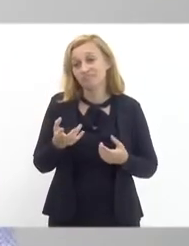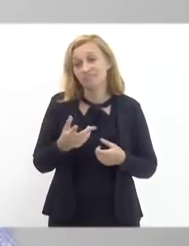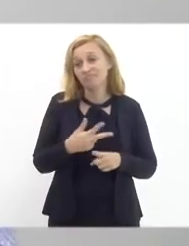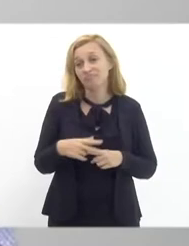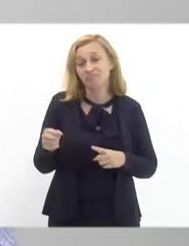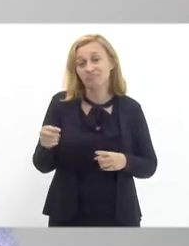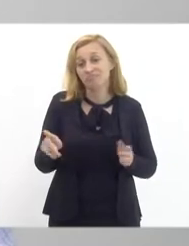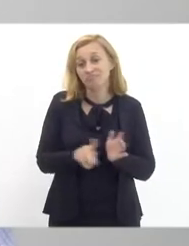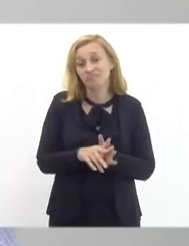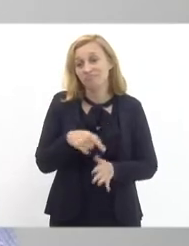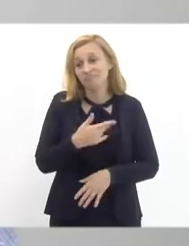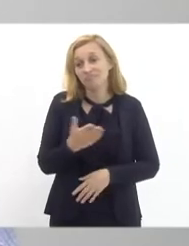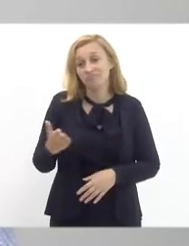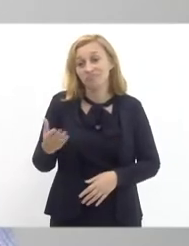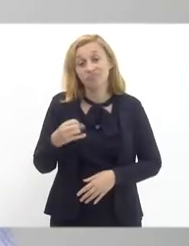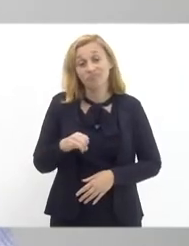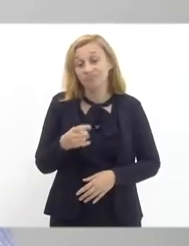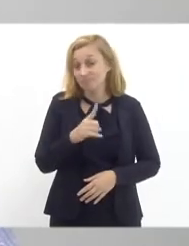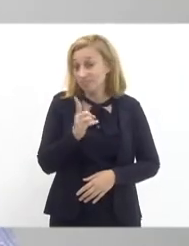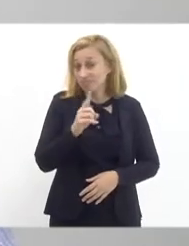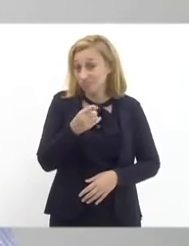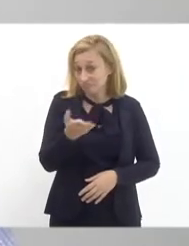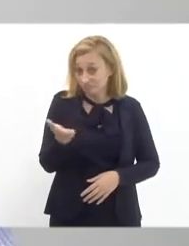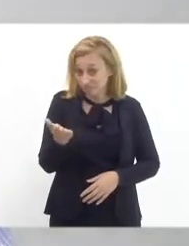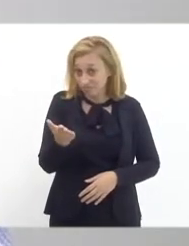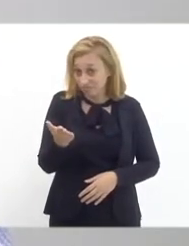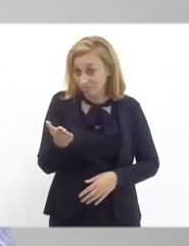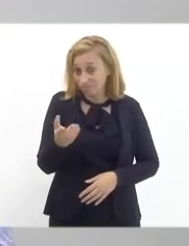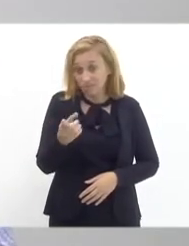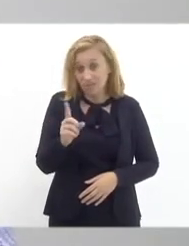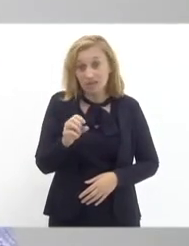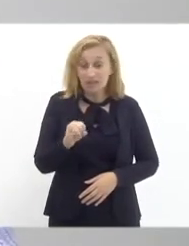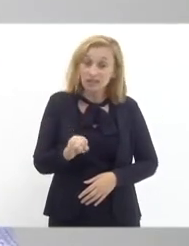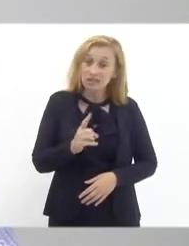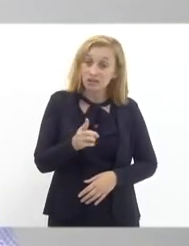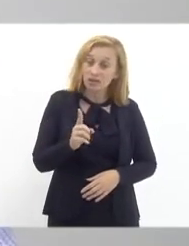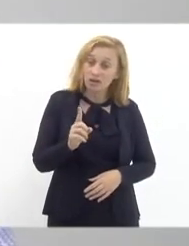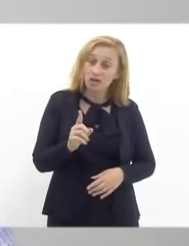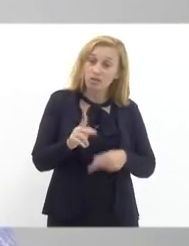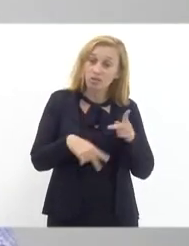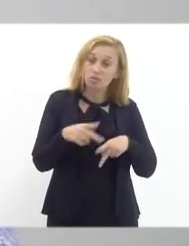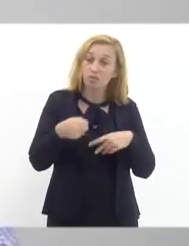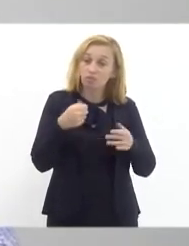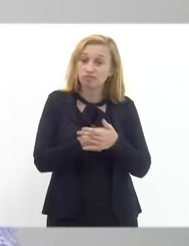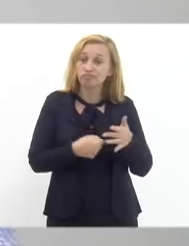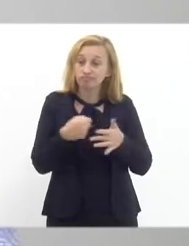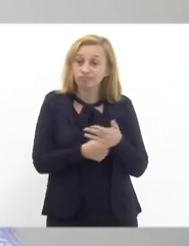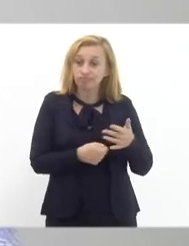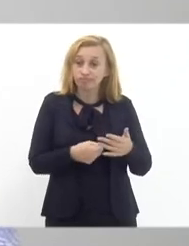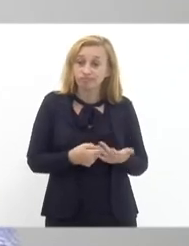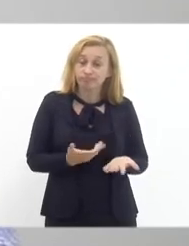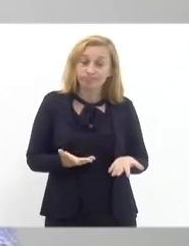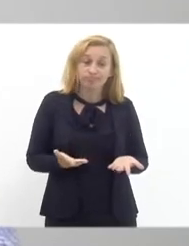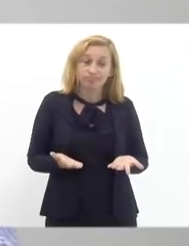vocês. Porque se não fosse vocês, se não é a população brigando por isso,